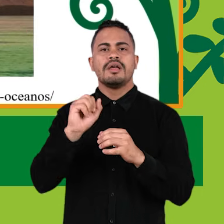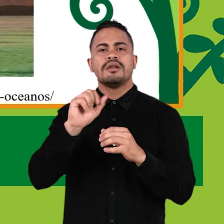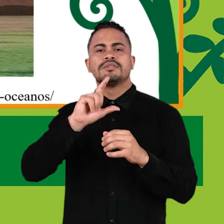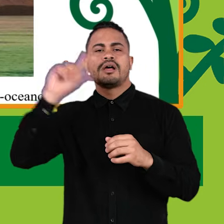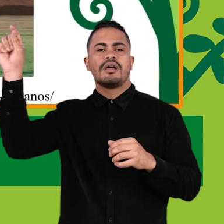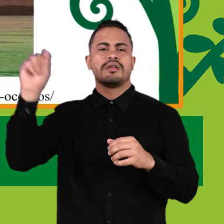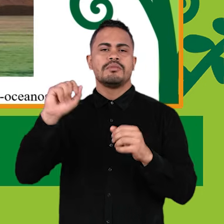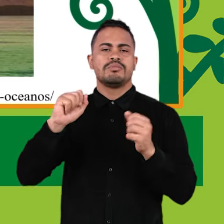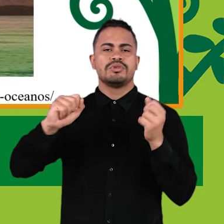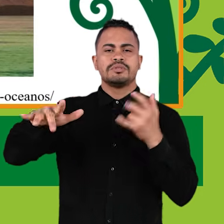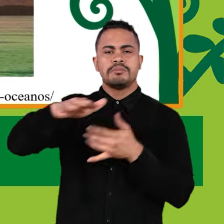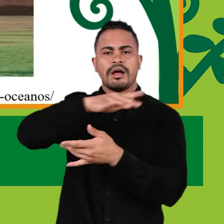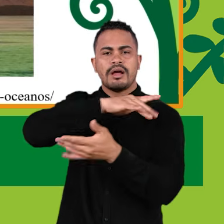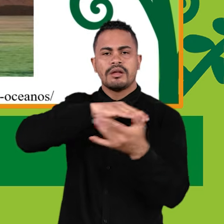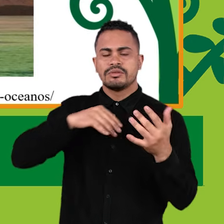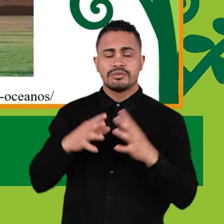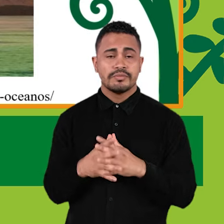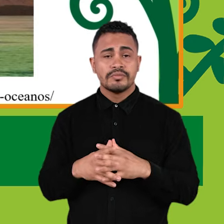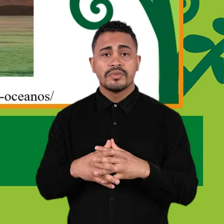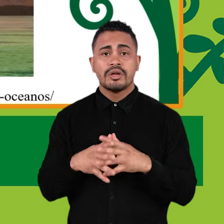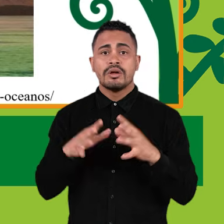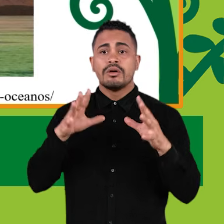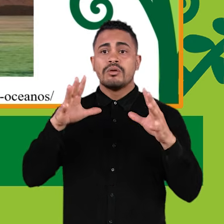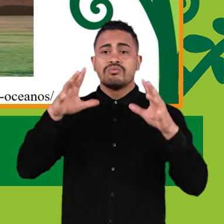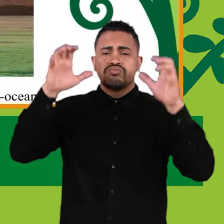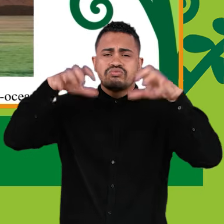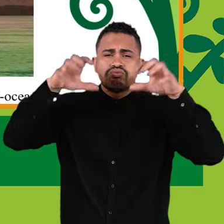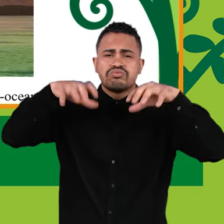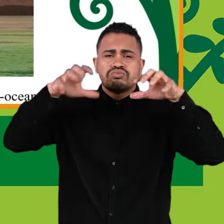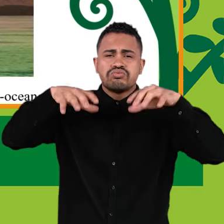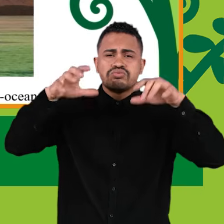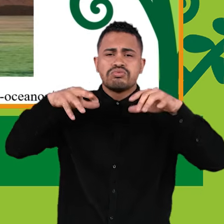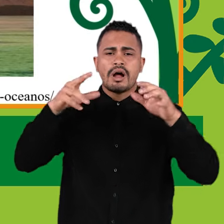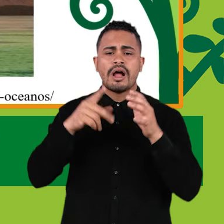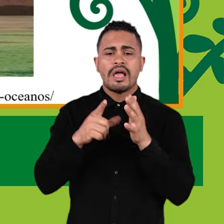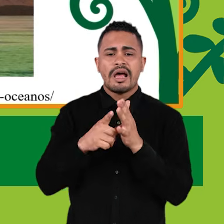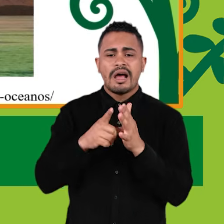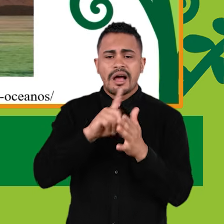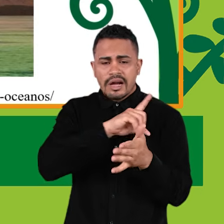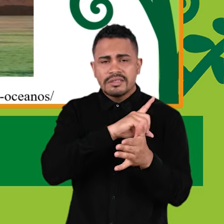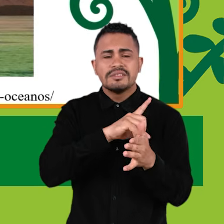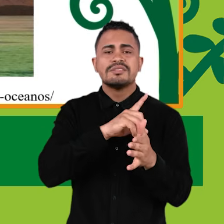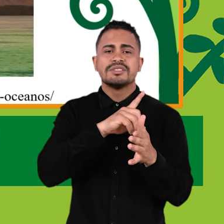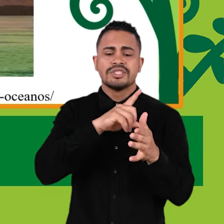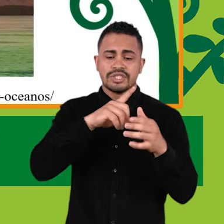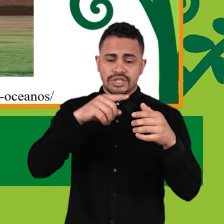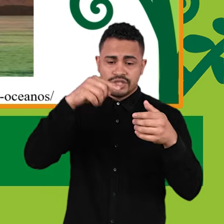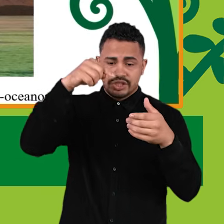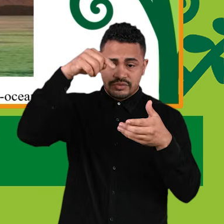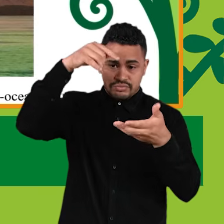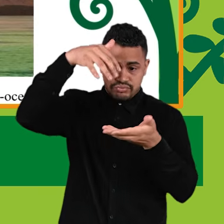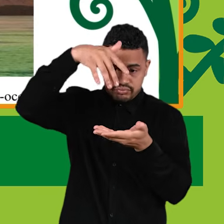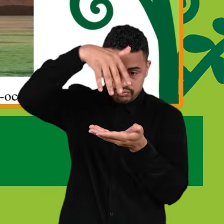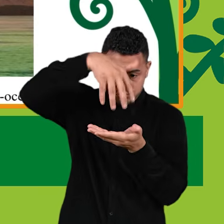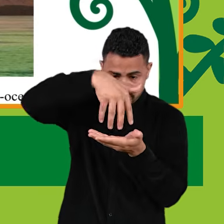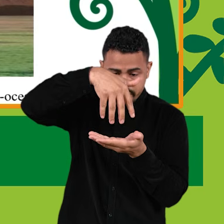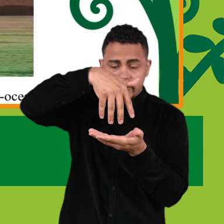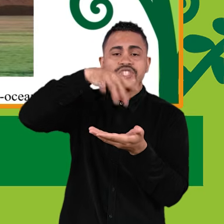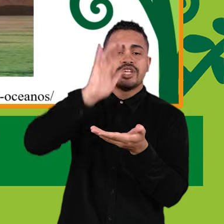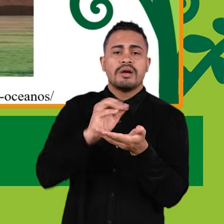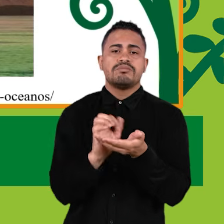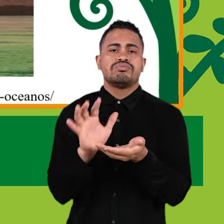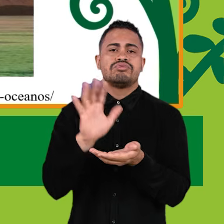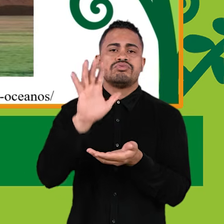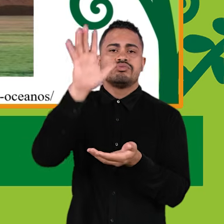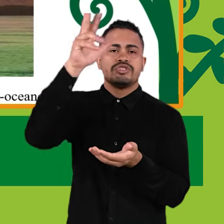espaço. Então, ela condensava, chovia e quilômetros antes dela atingir o solo, ela já evaporava e subia de novo.